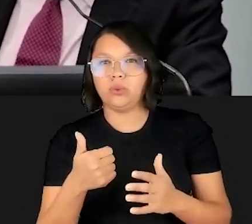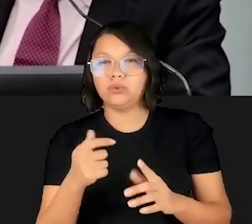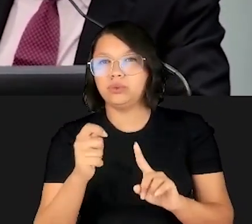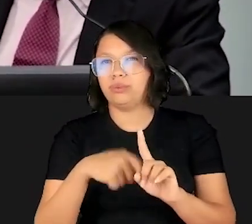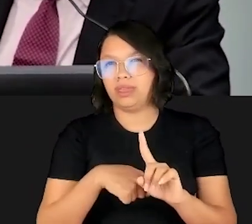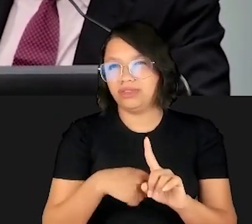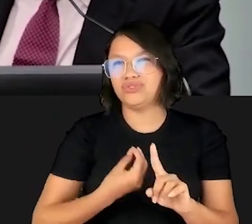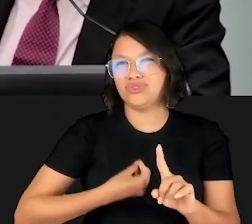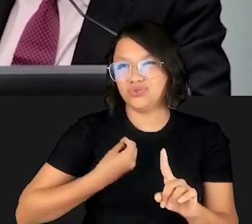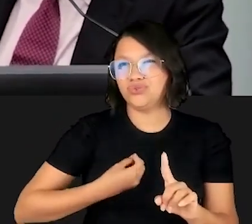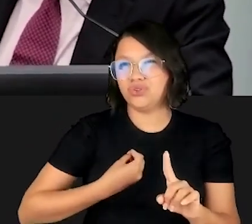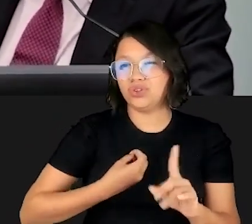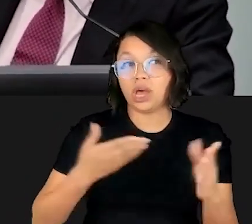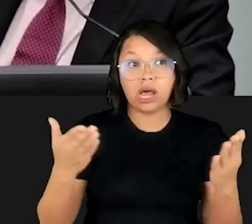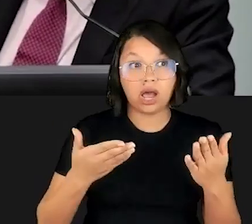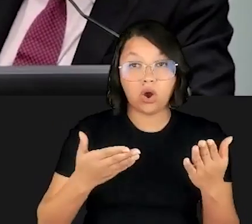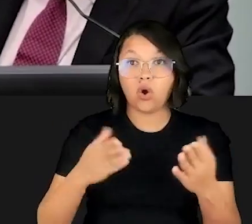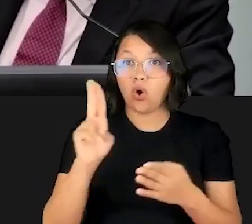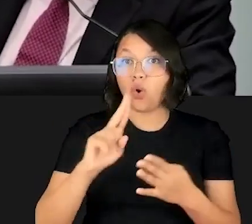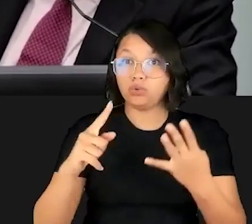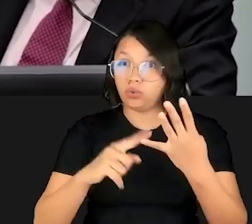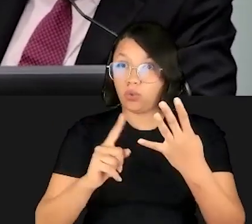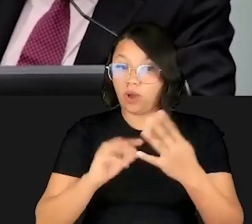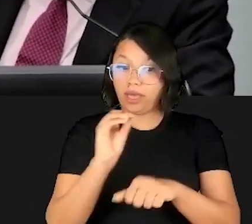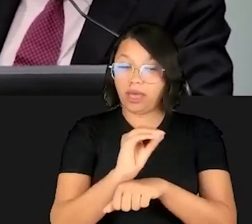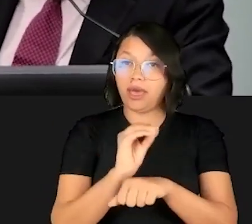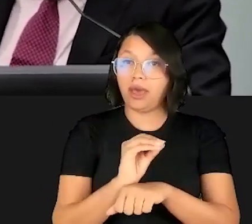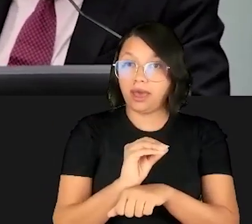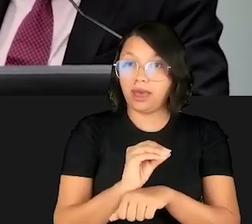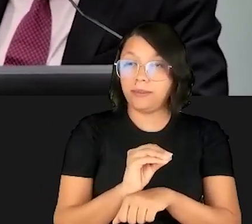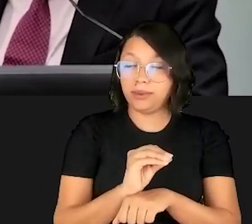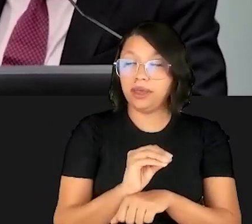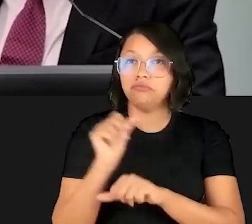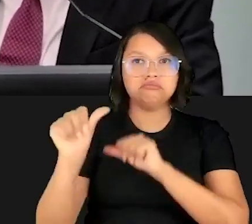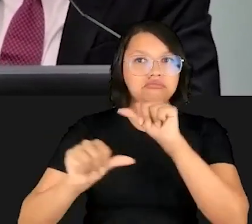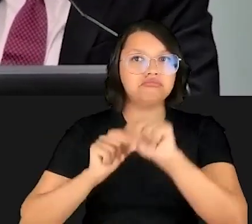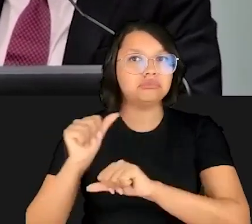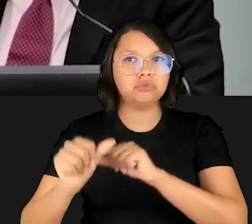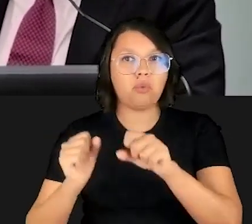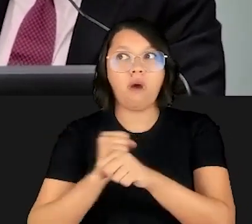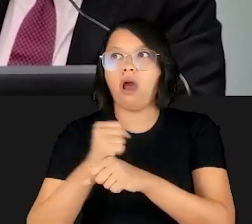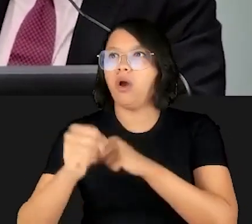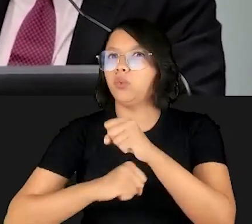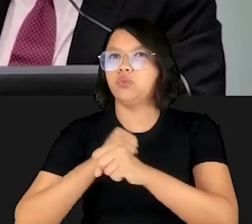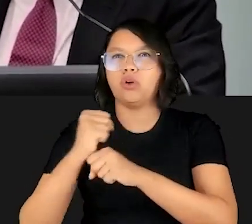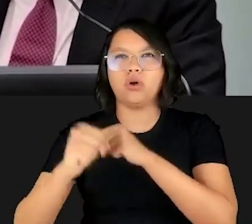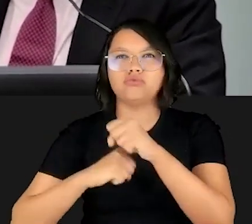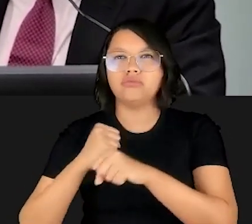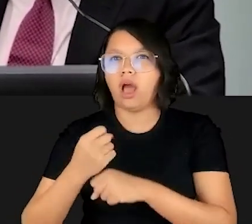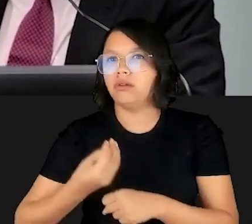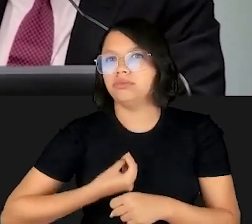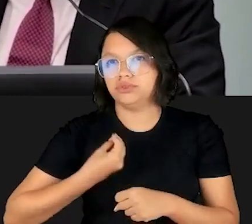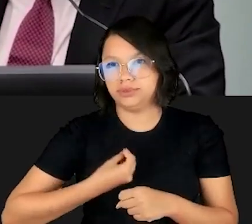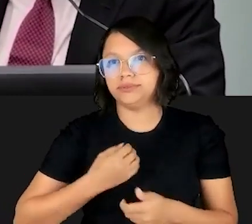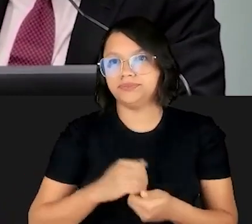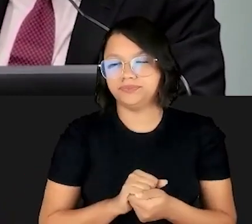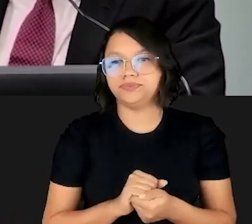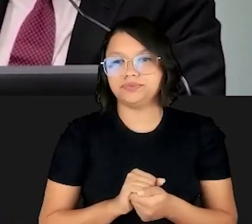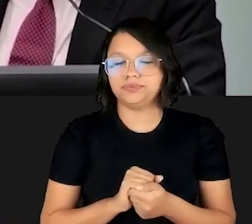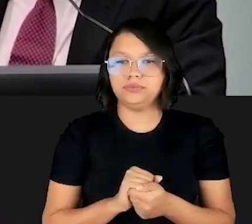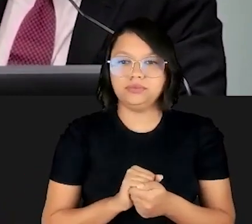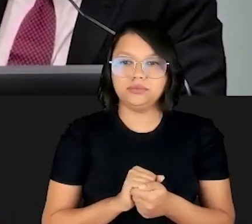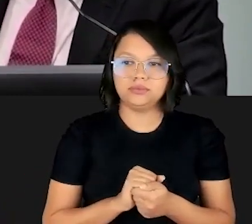uso da imunoterapia. Então, nessa doença específica, por exemplo, mudou completamente o quadro, a adição da